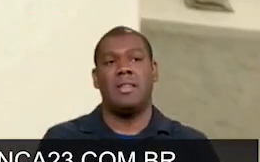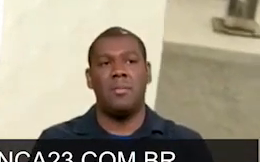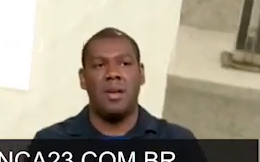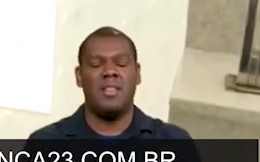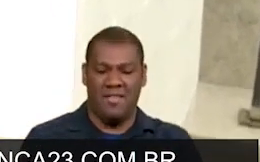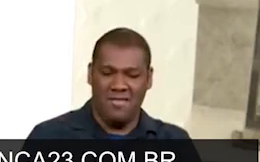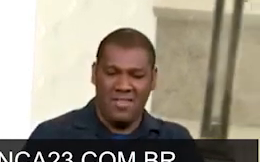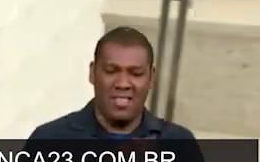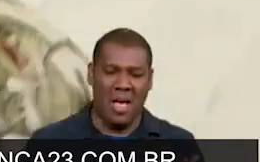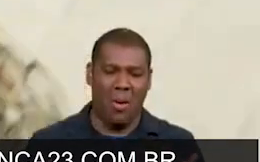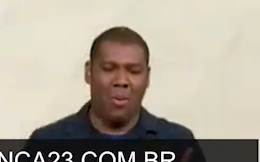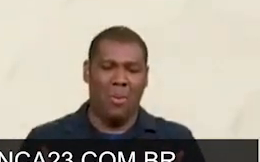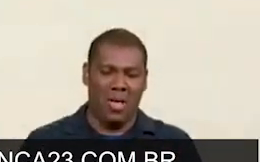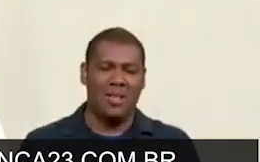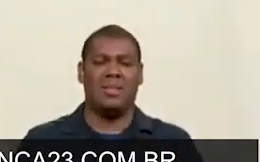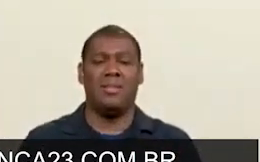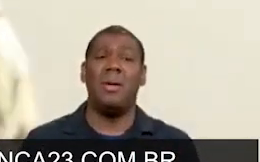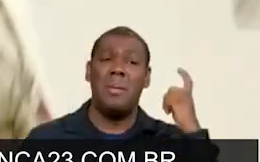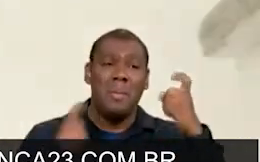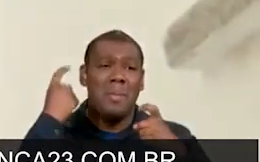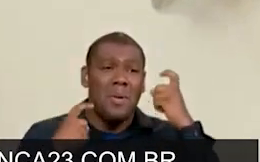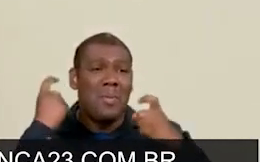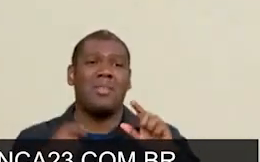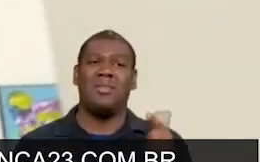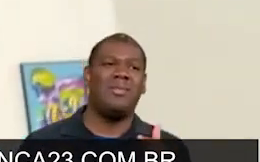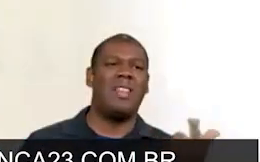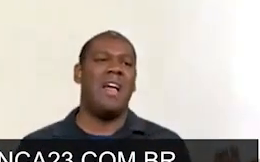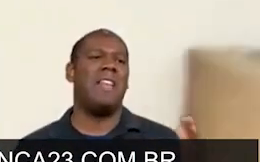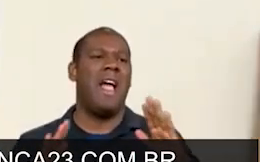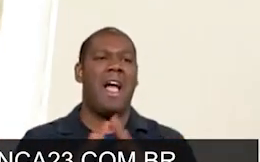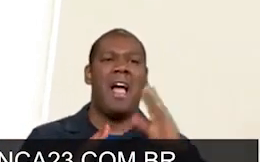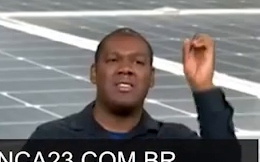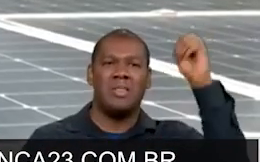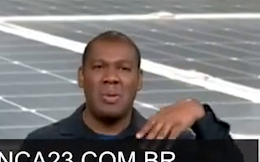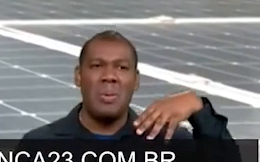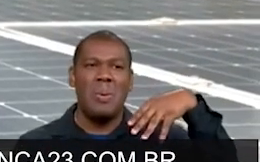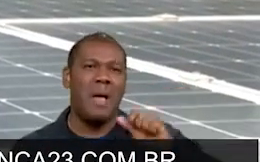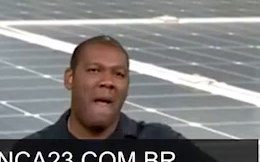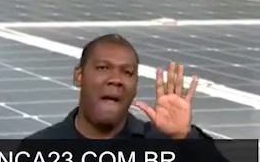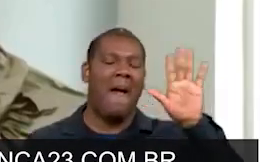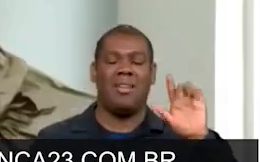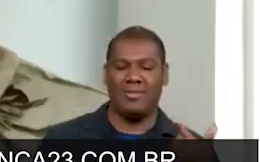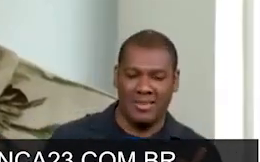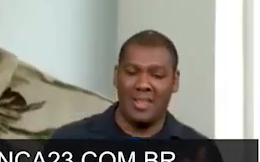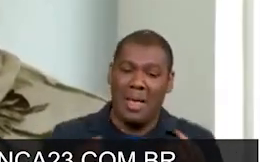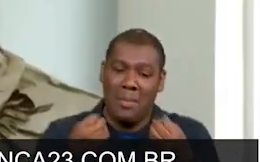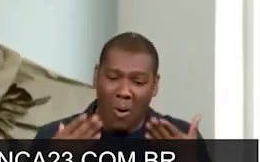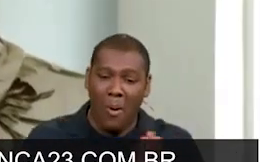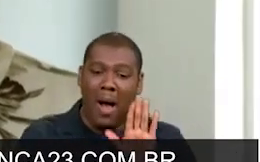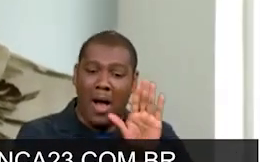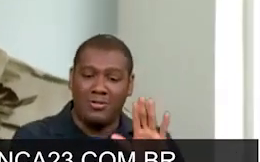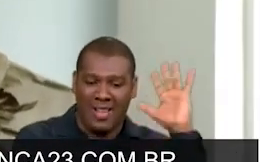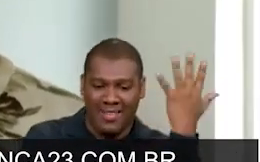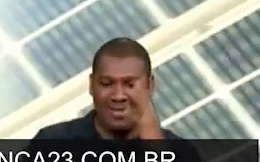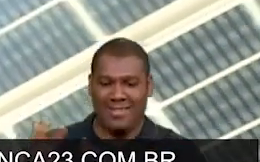vida, né? Você ficar despreocupado de vir uma conta alta. Podendo fazer a nossa parte, né? É bom para todo mundo, meio ambiente para a gente,